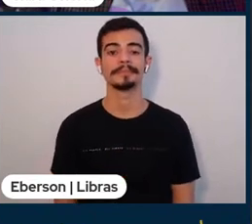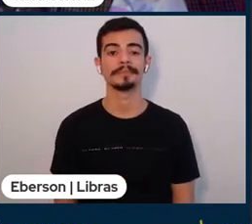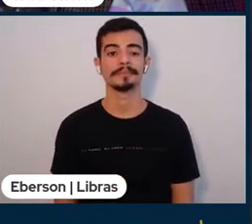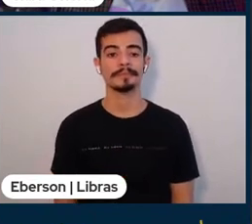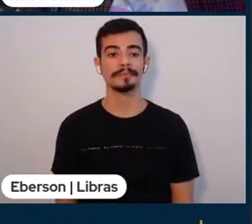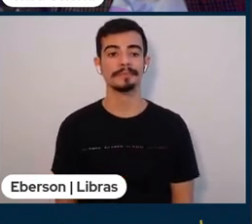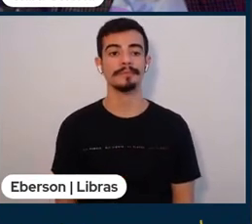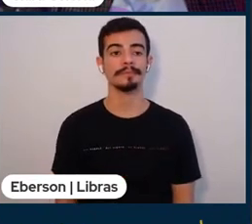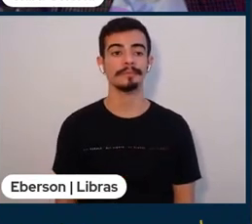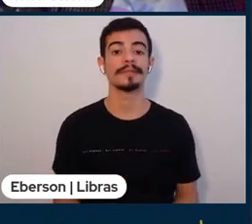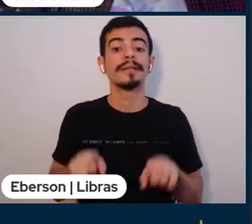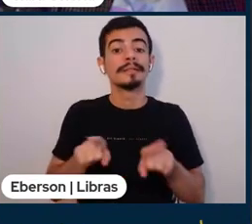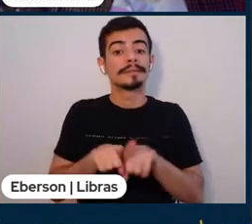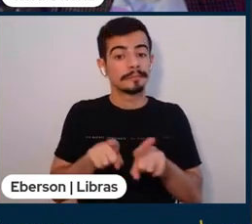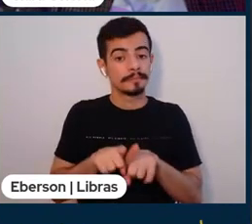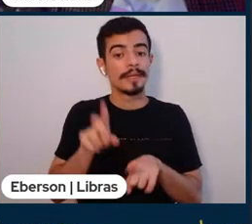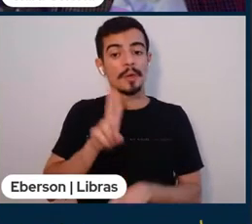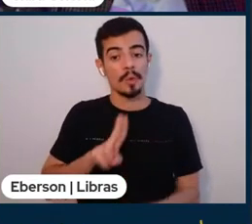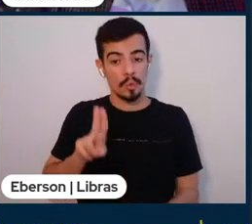utilizo o portfólio